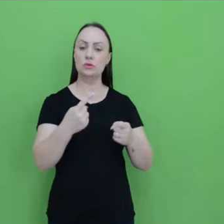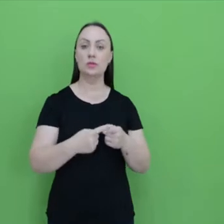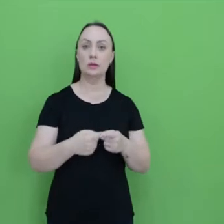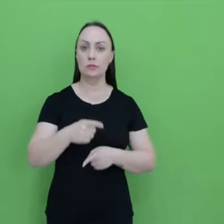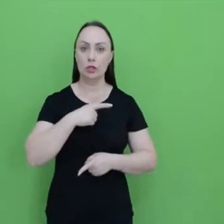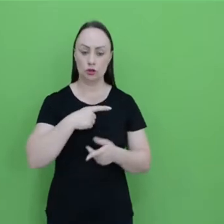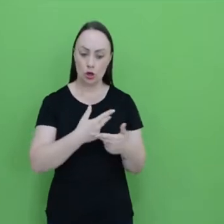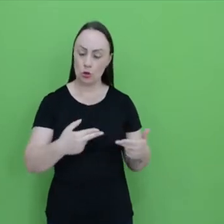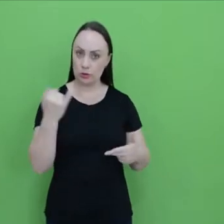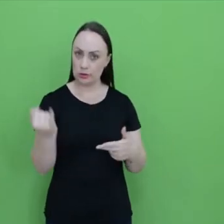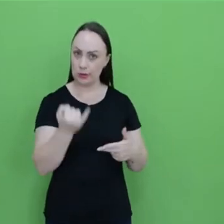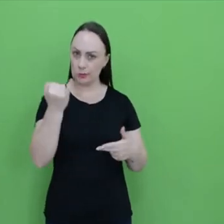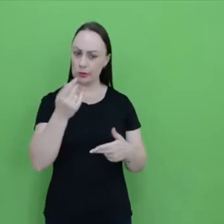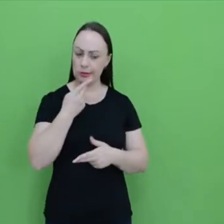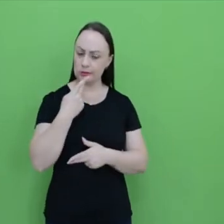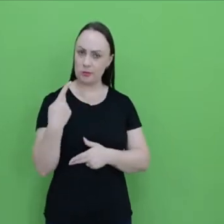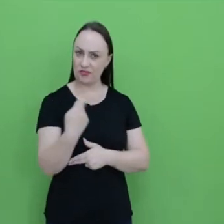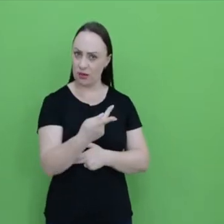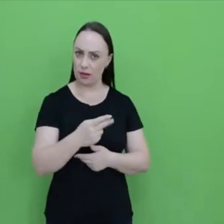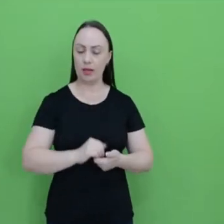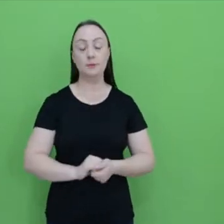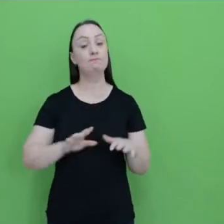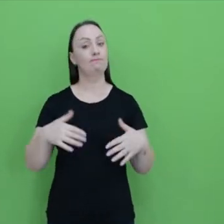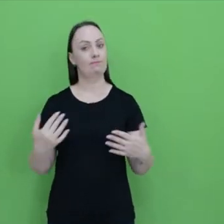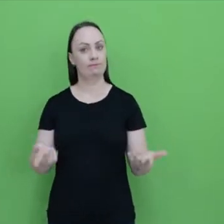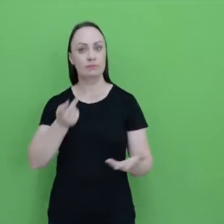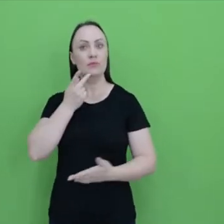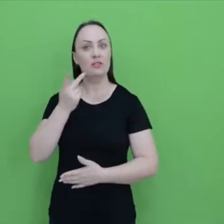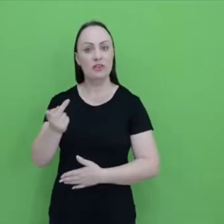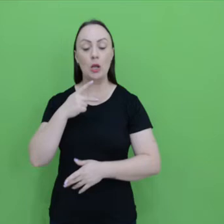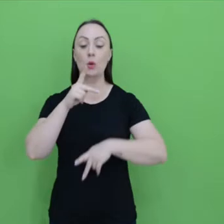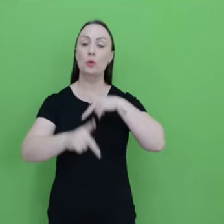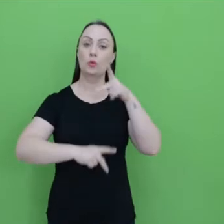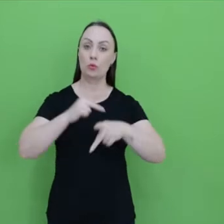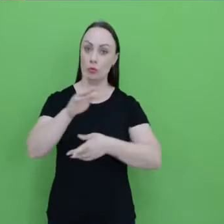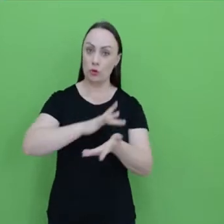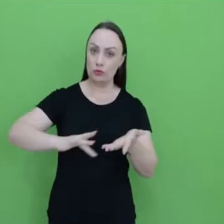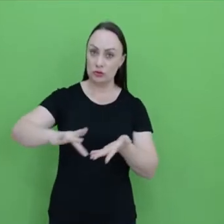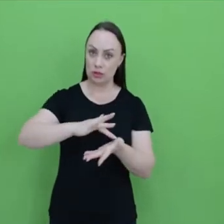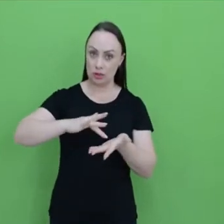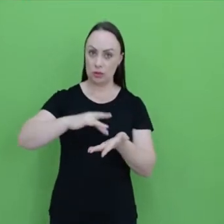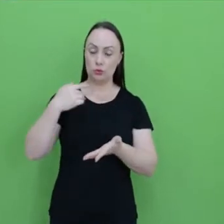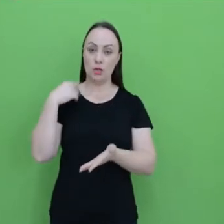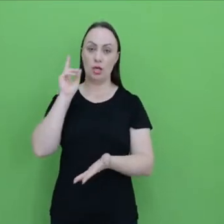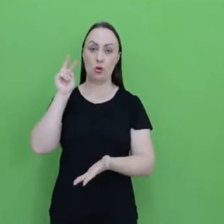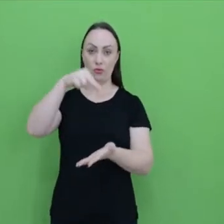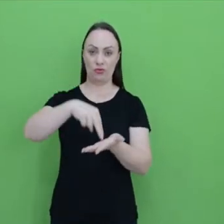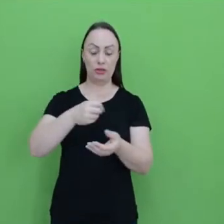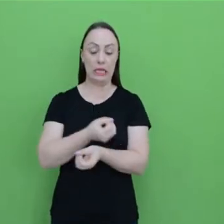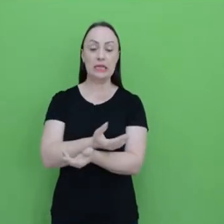tinha algo importante a dizer. E então, ela falou: "Povo cigano, eu vim